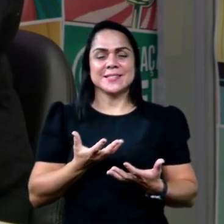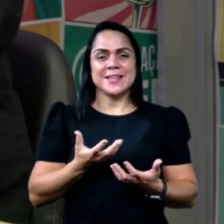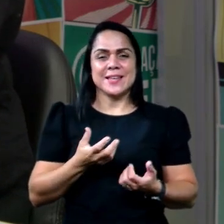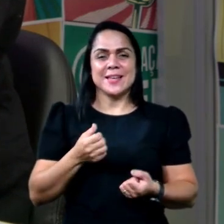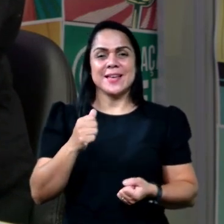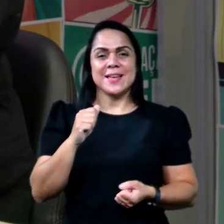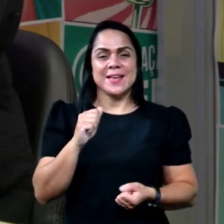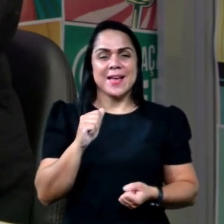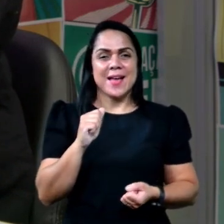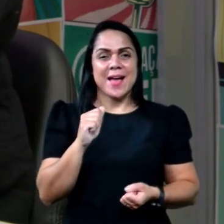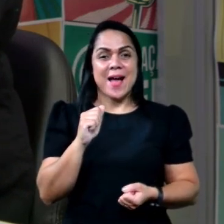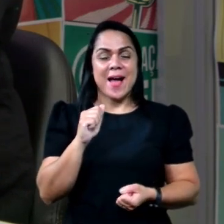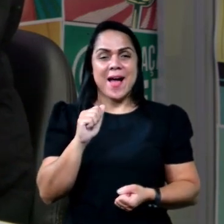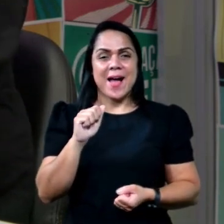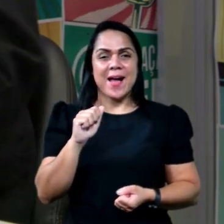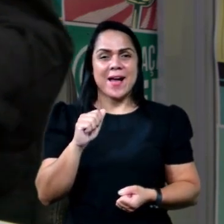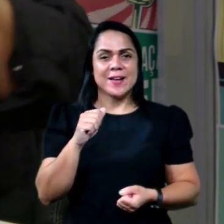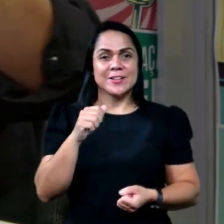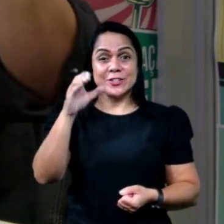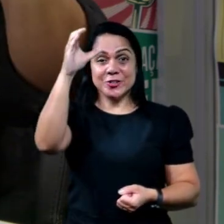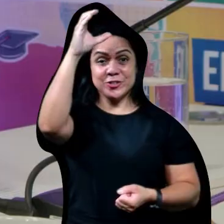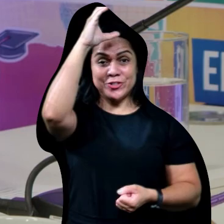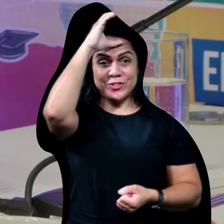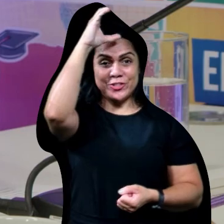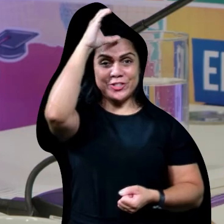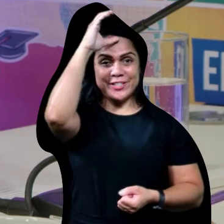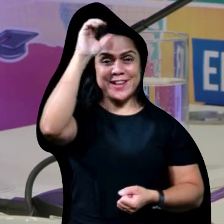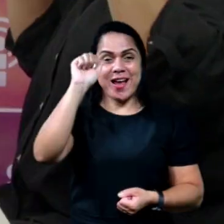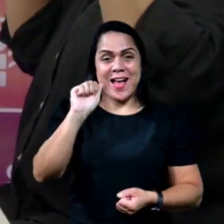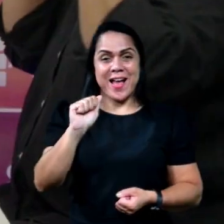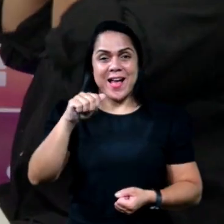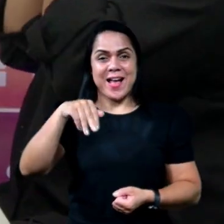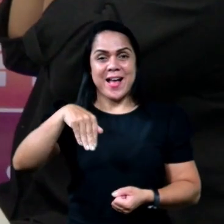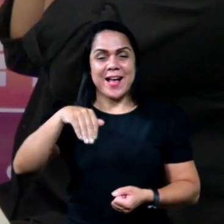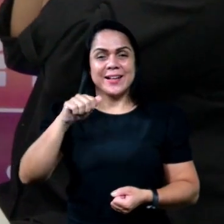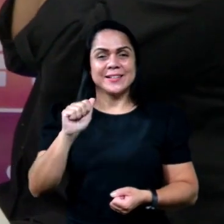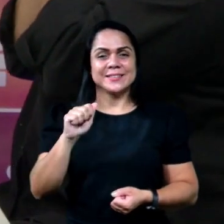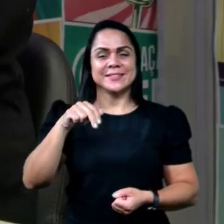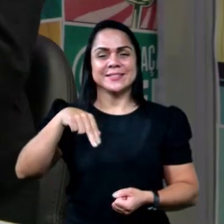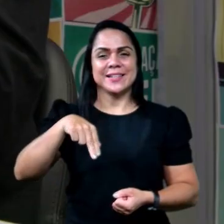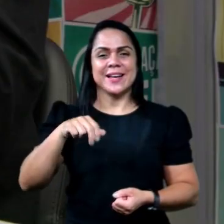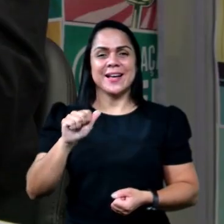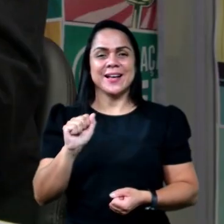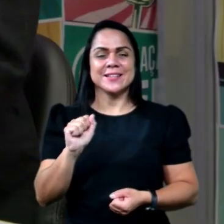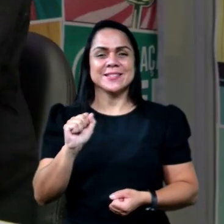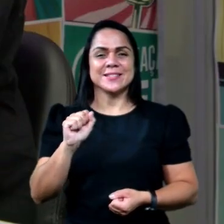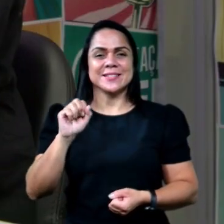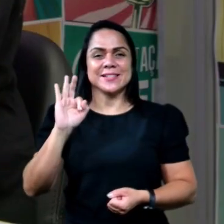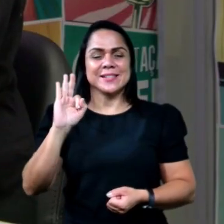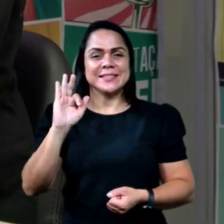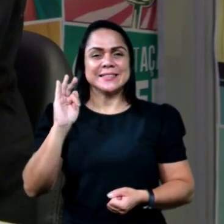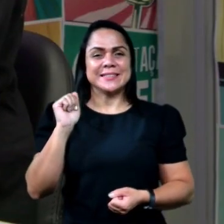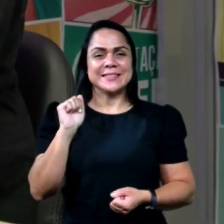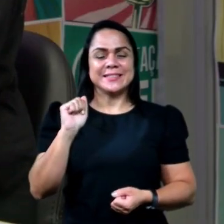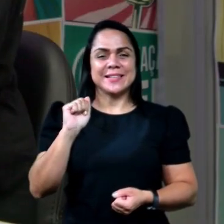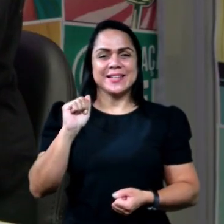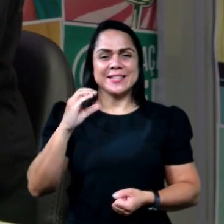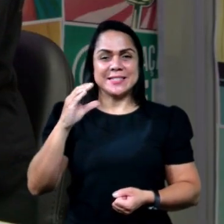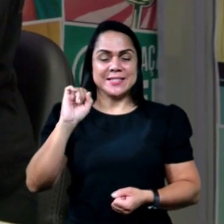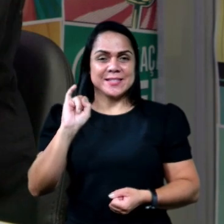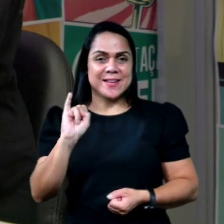queria ser a tia Anastácia. Ninguém pensava nisso, só eu. Achava incrível como é que só eu queria ser a tia